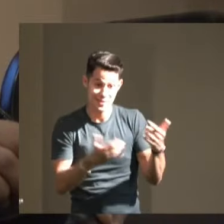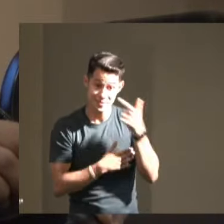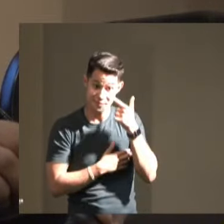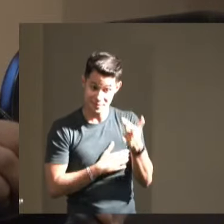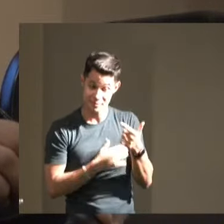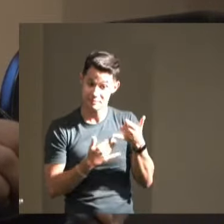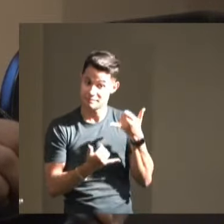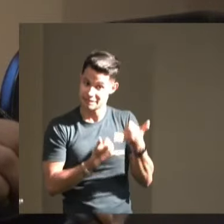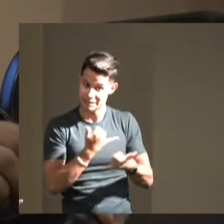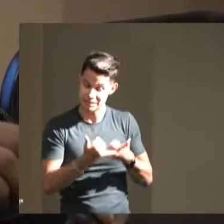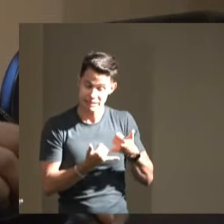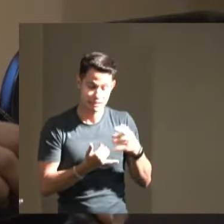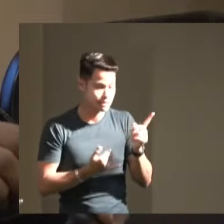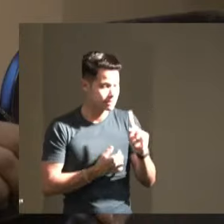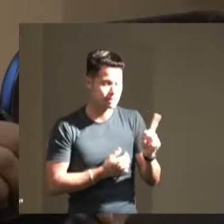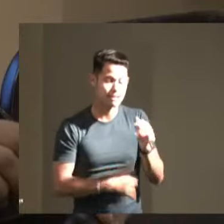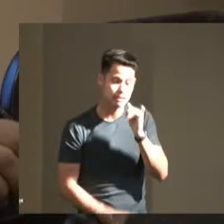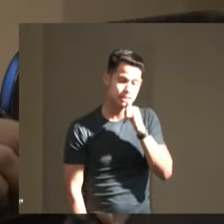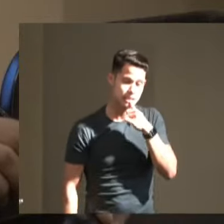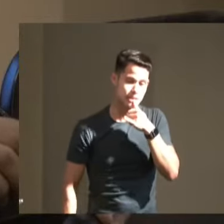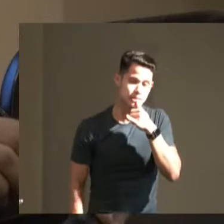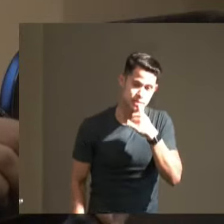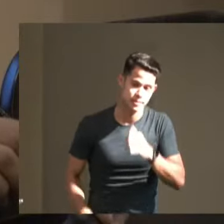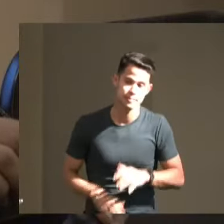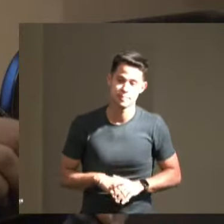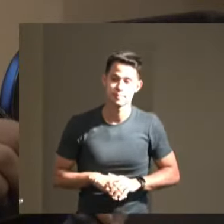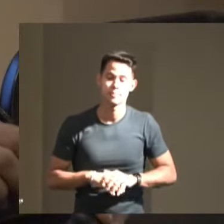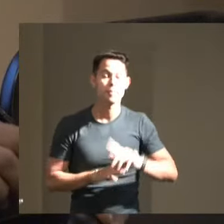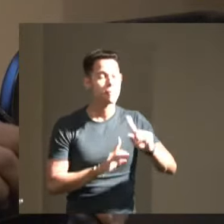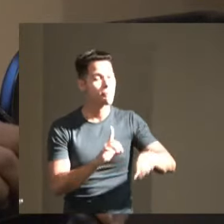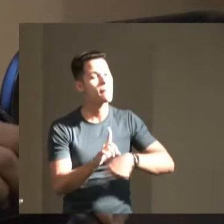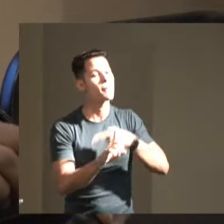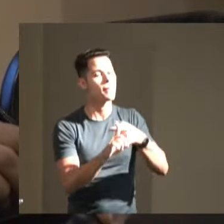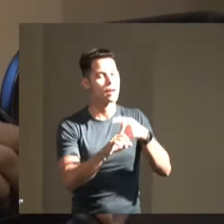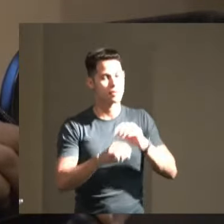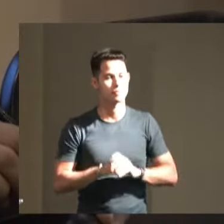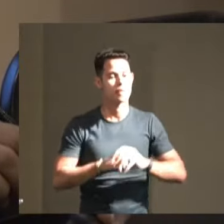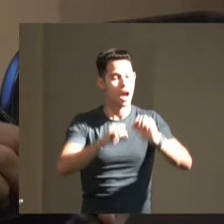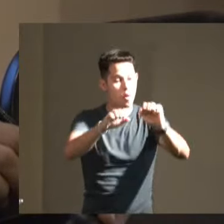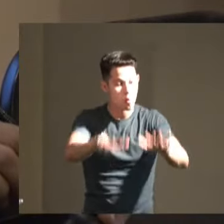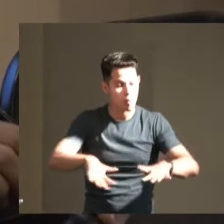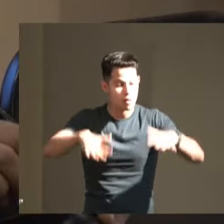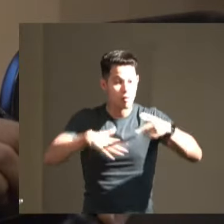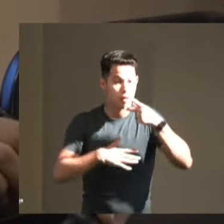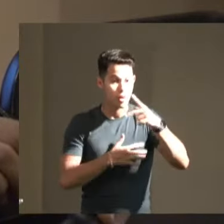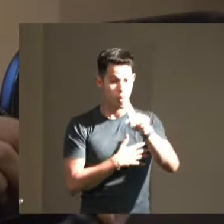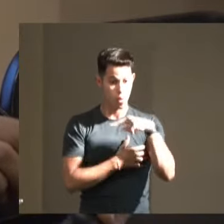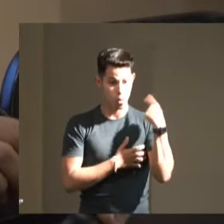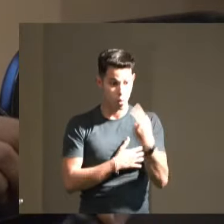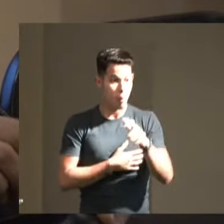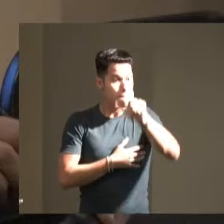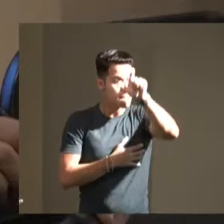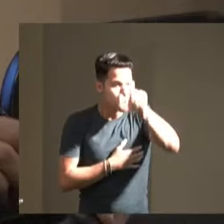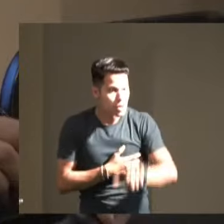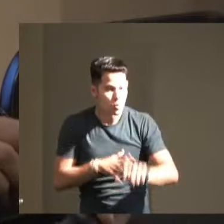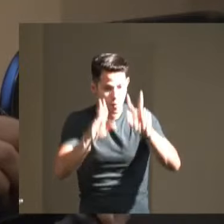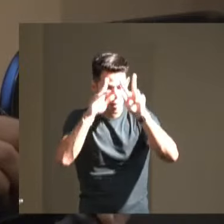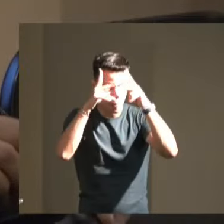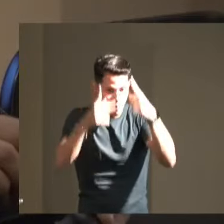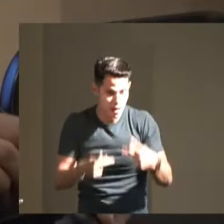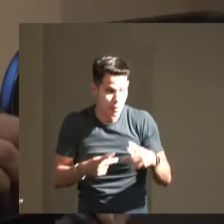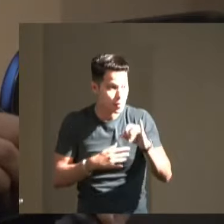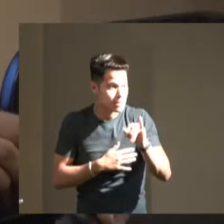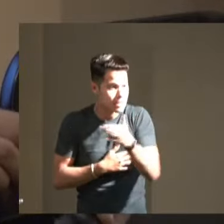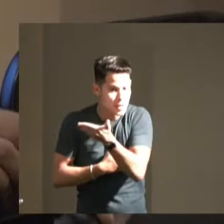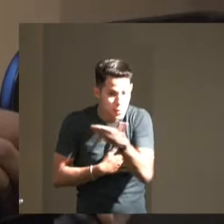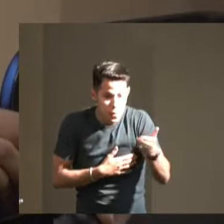coisa é triste, tá? Então, a Convenção diz que nós somos pessoas. E quando você é pessoa, você